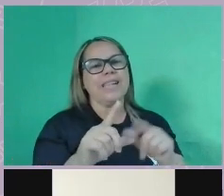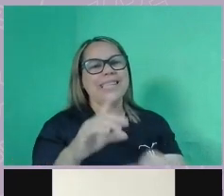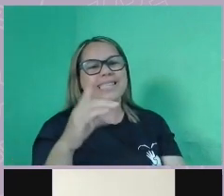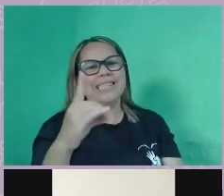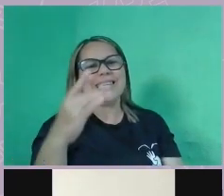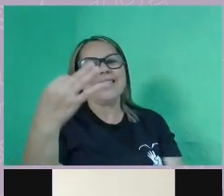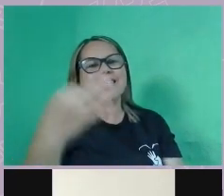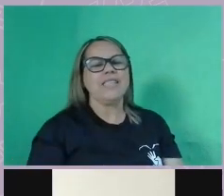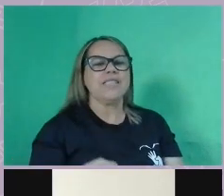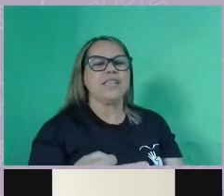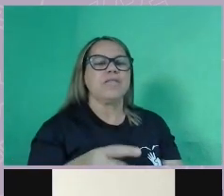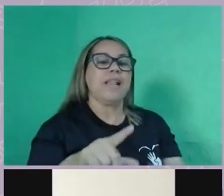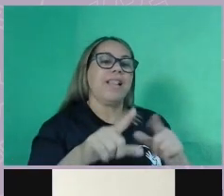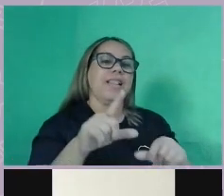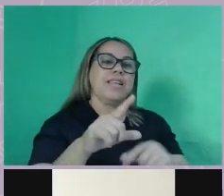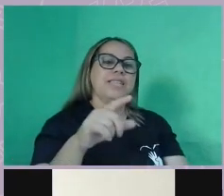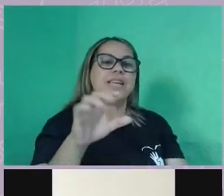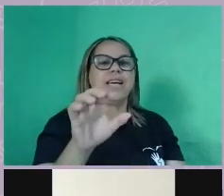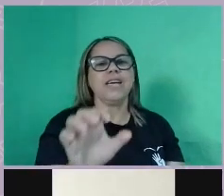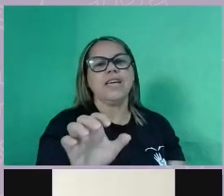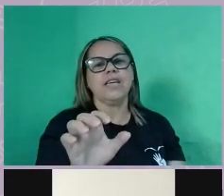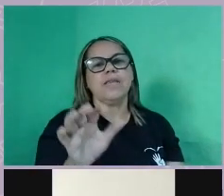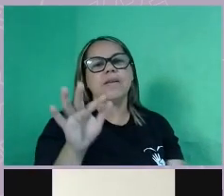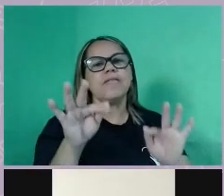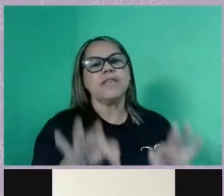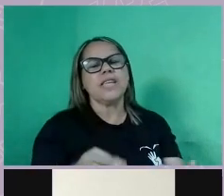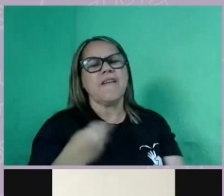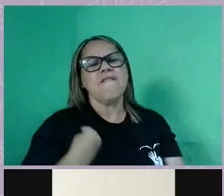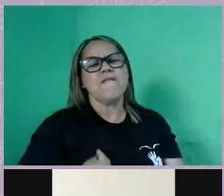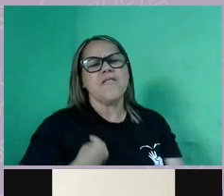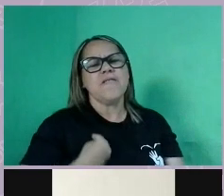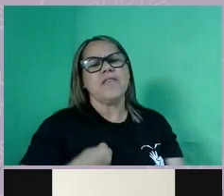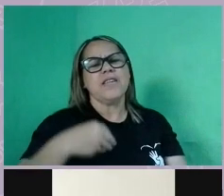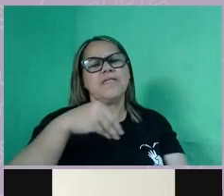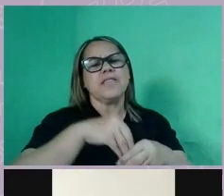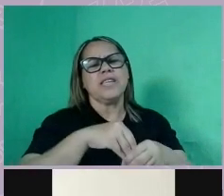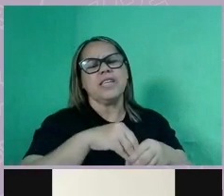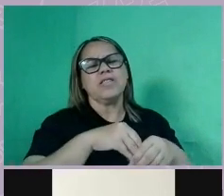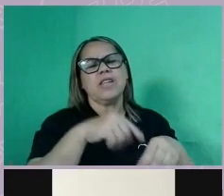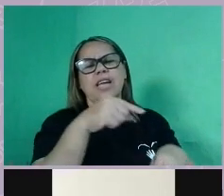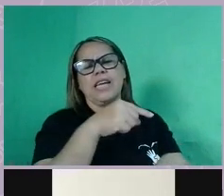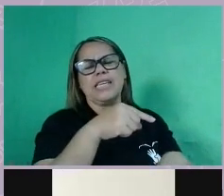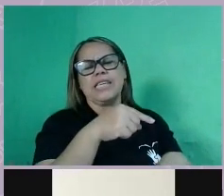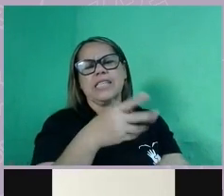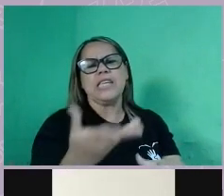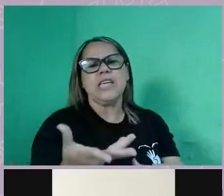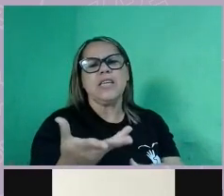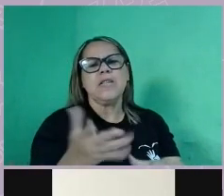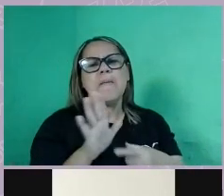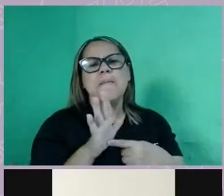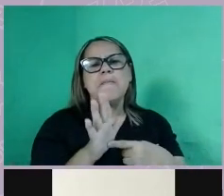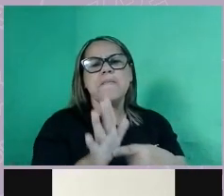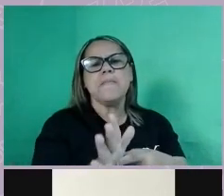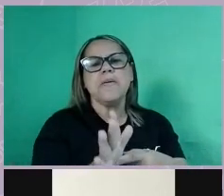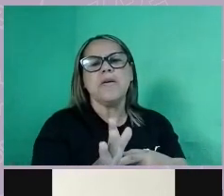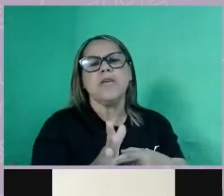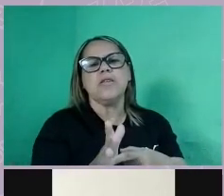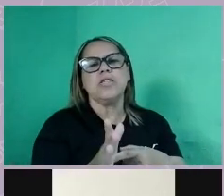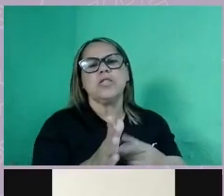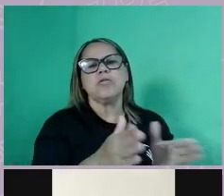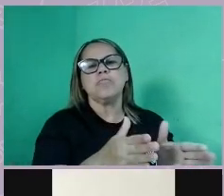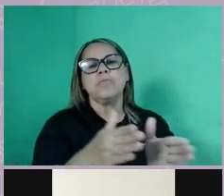letra E para finalizar viver na caverna no mundo das sombras representa a passagem dos graus